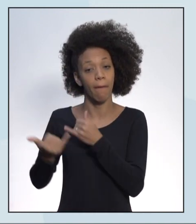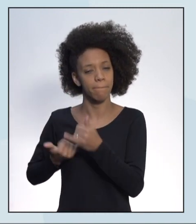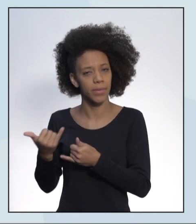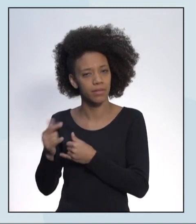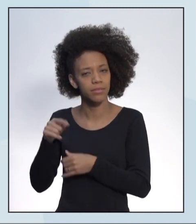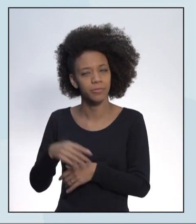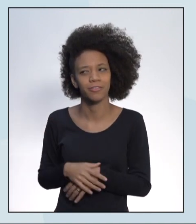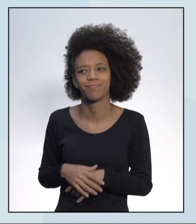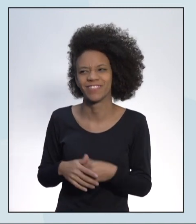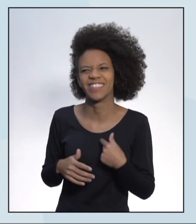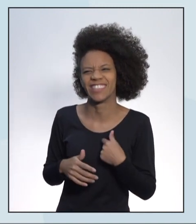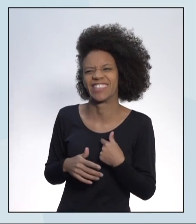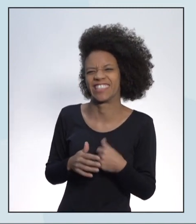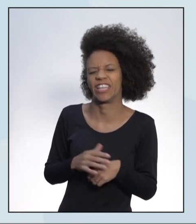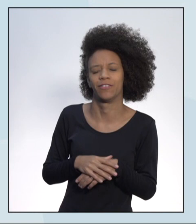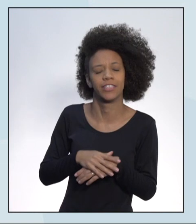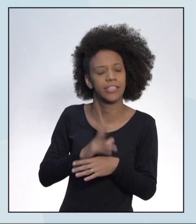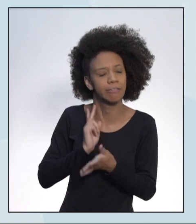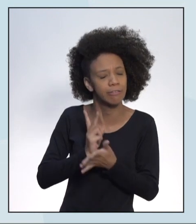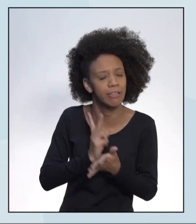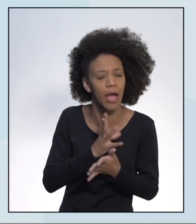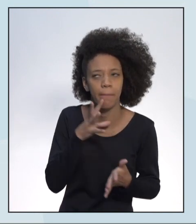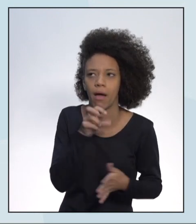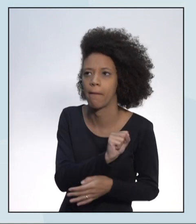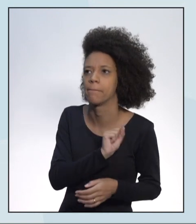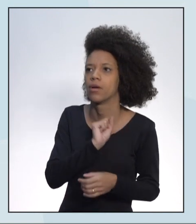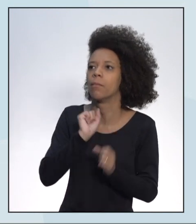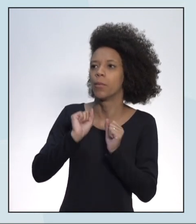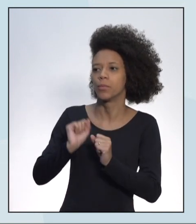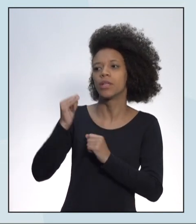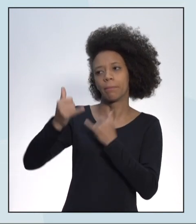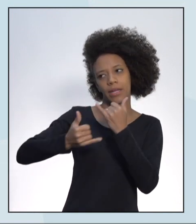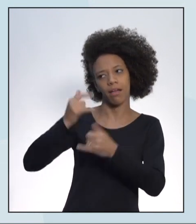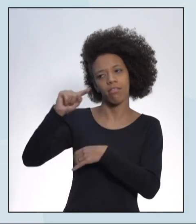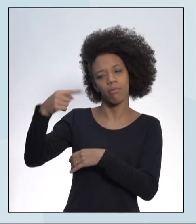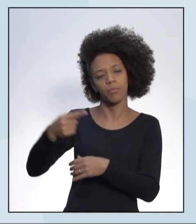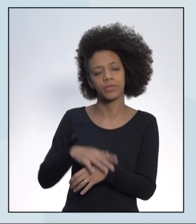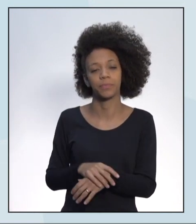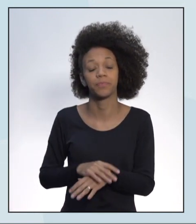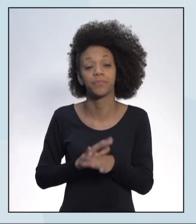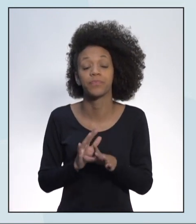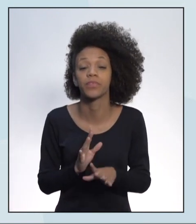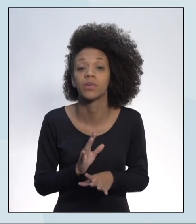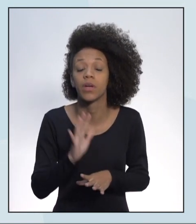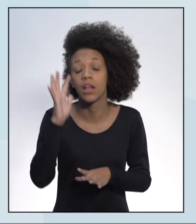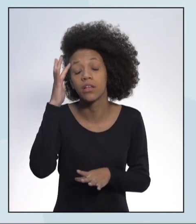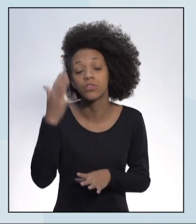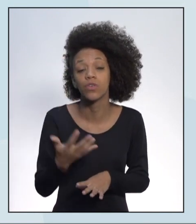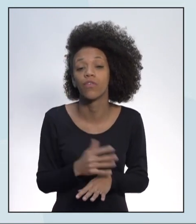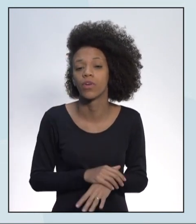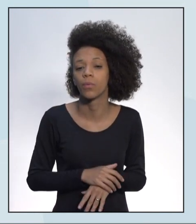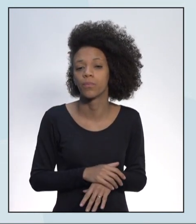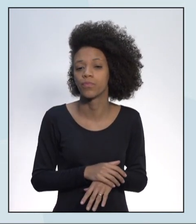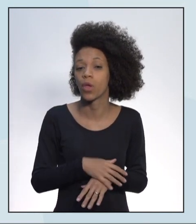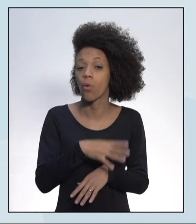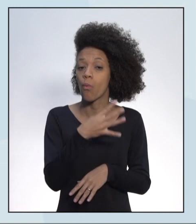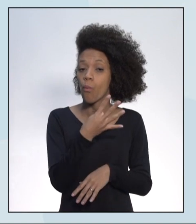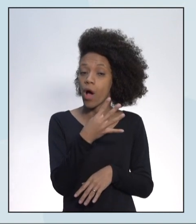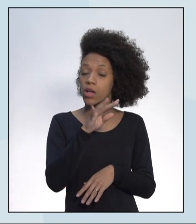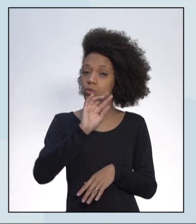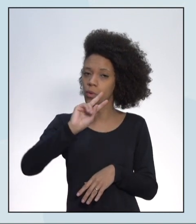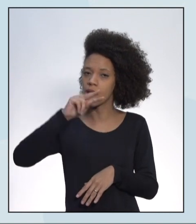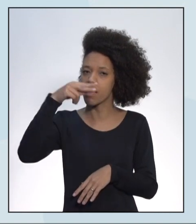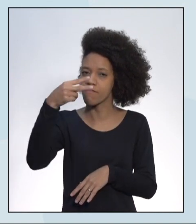Eu era assim, Jonas, queria terminar sempre a minha lição para poder brincar. Ele resolveu a seguinte expressão: 4 elevado a 6